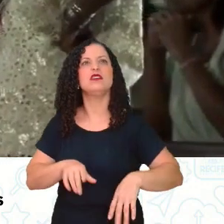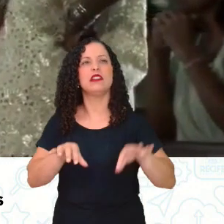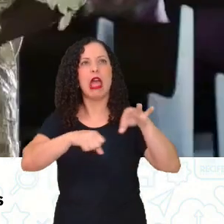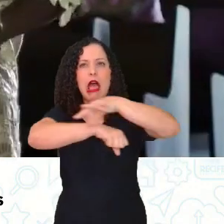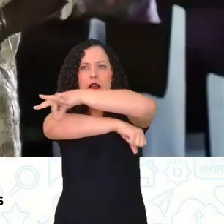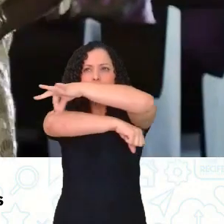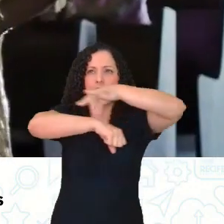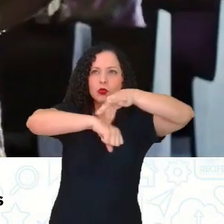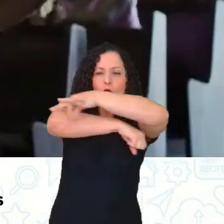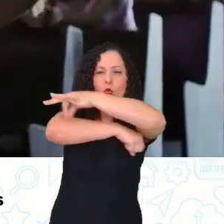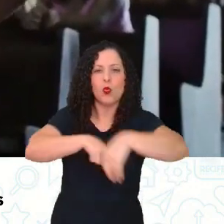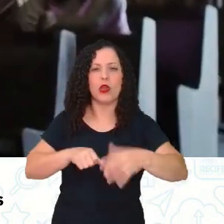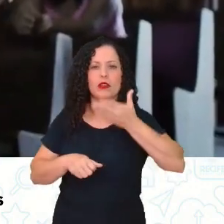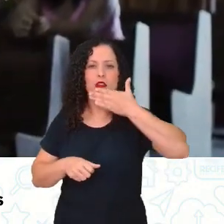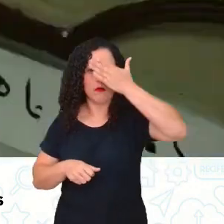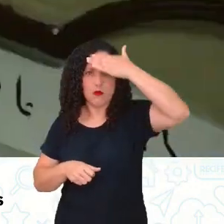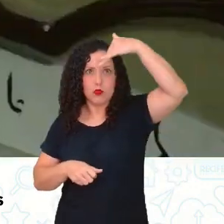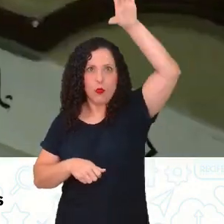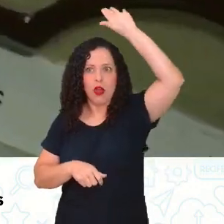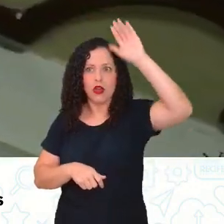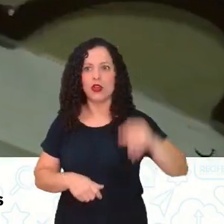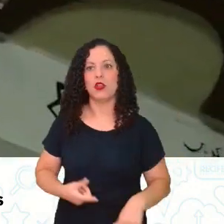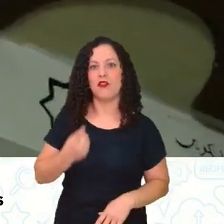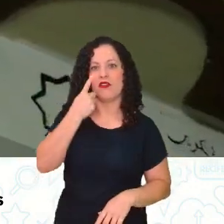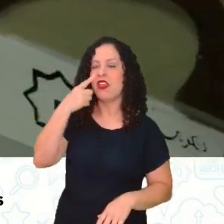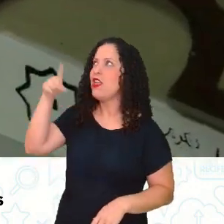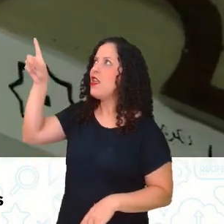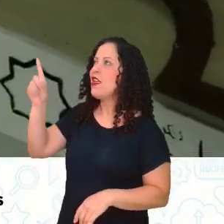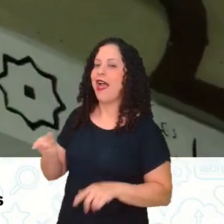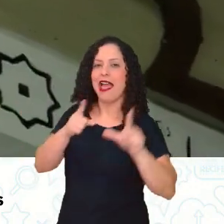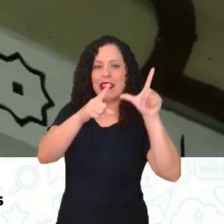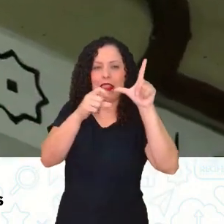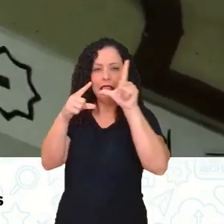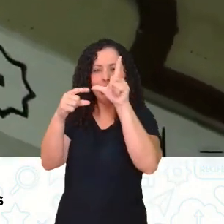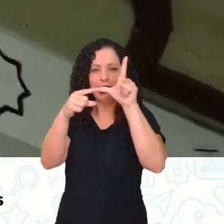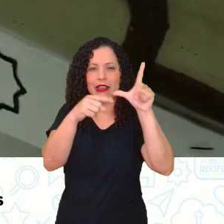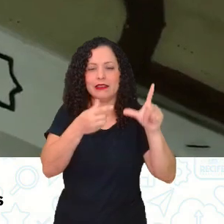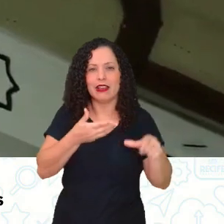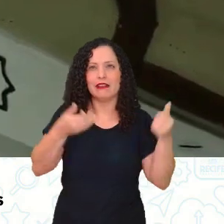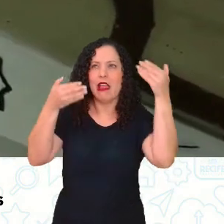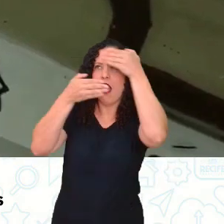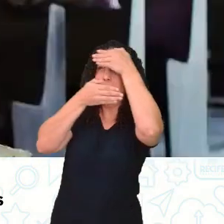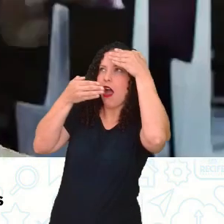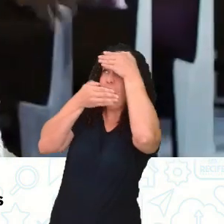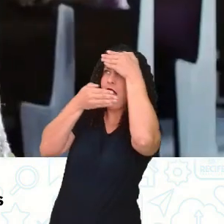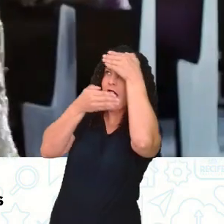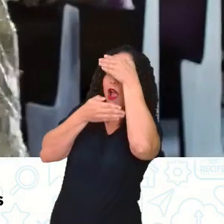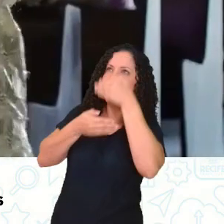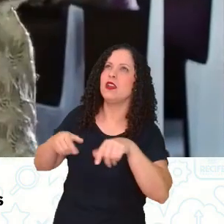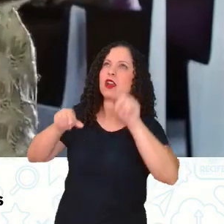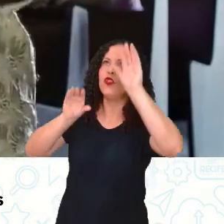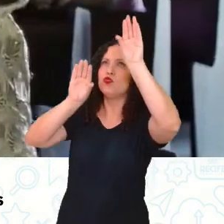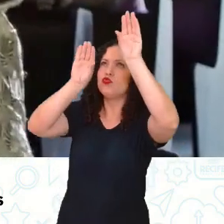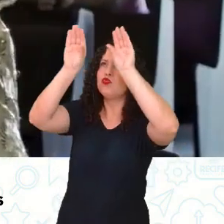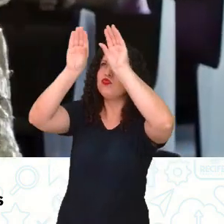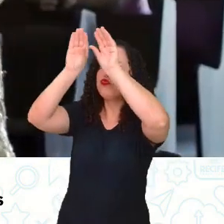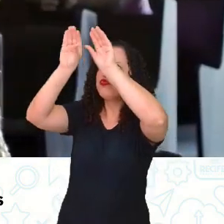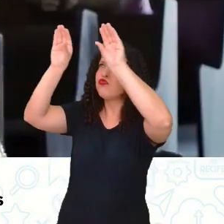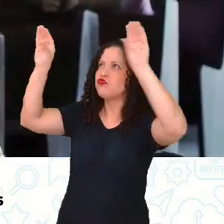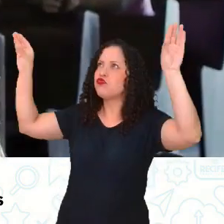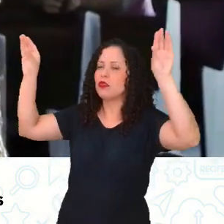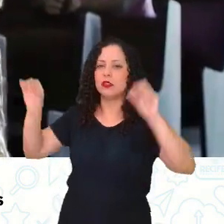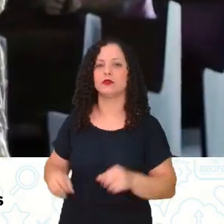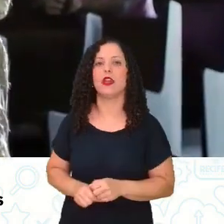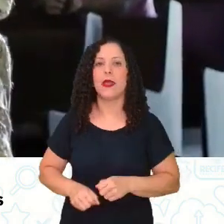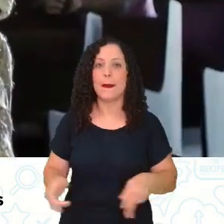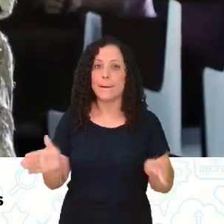cidade. Olha aquelas inscrições em árabe. Pois é. Parte do nosso povo